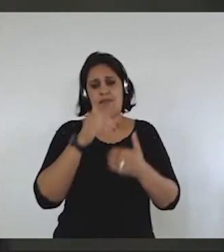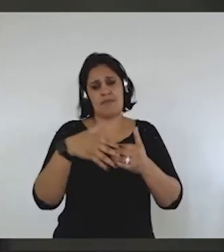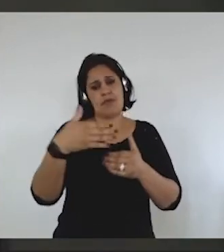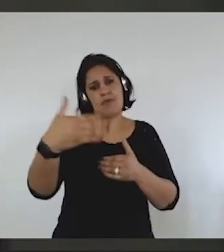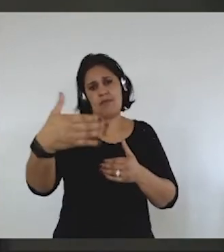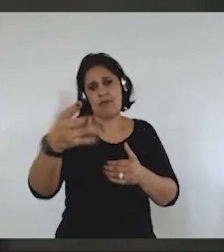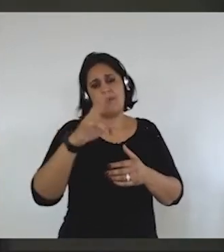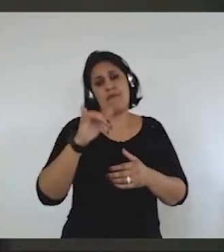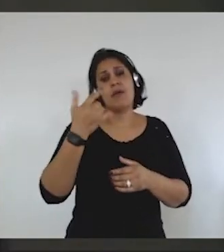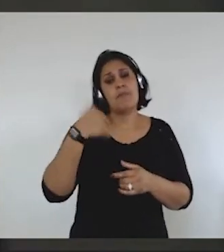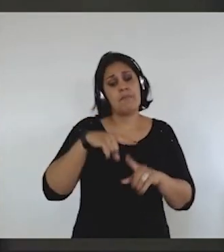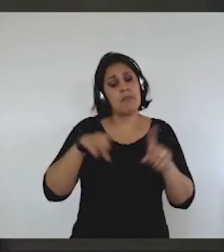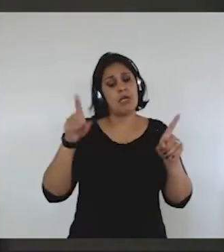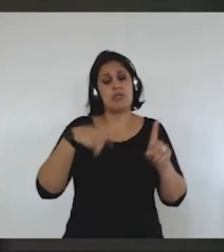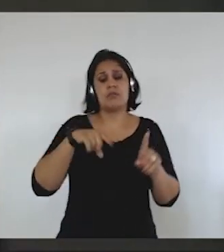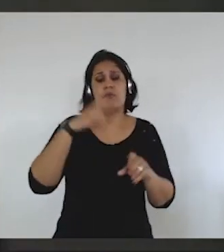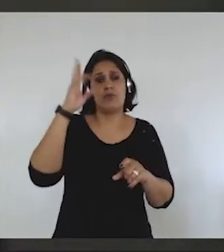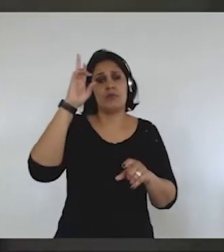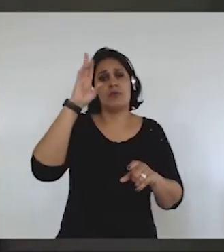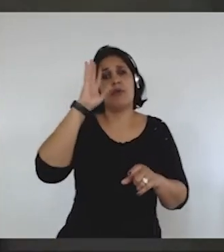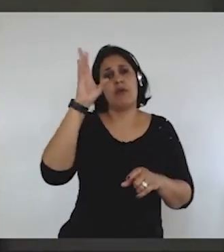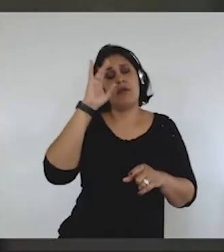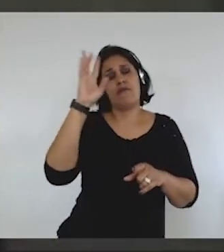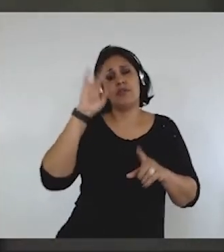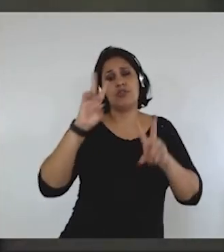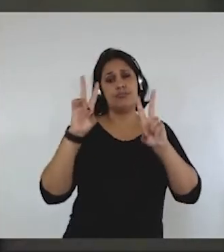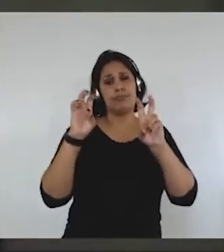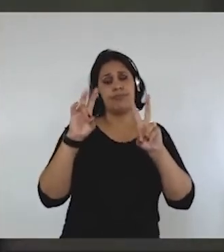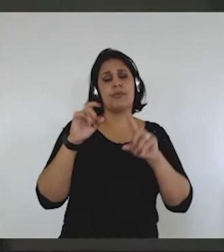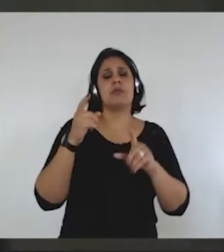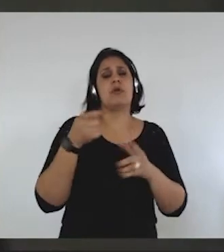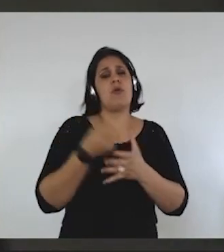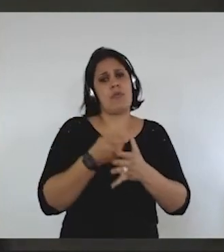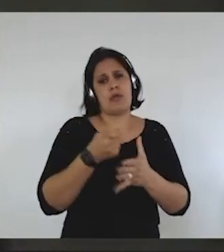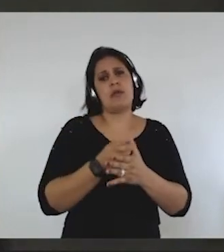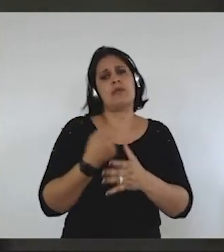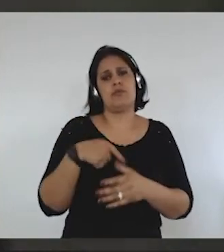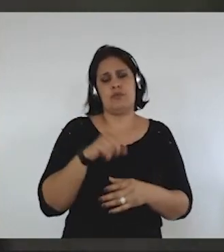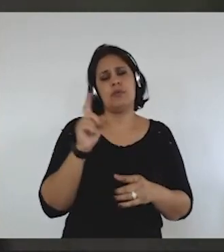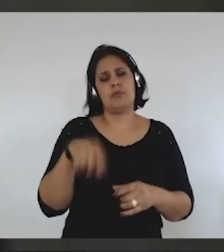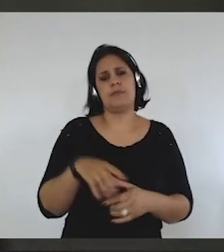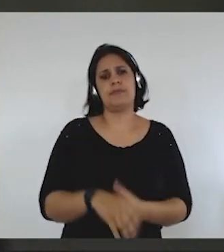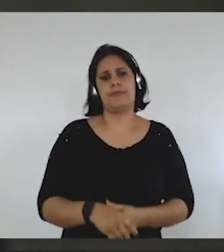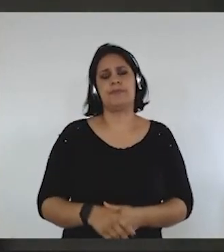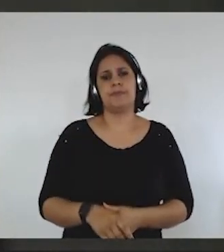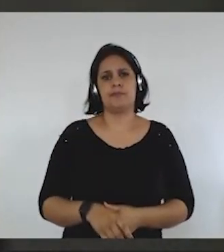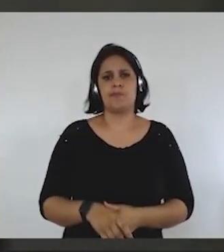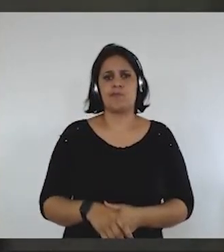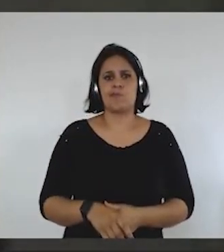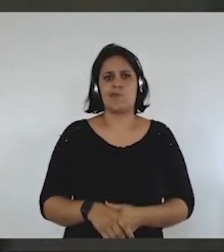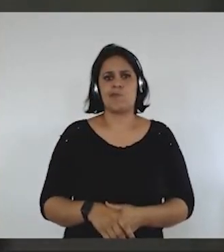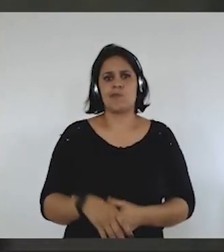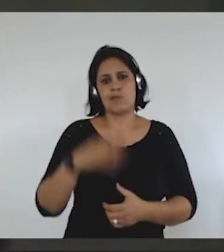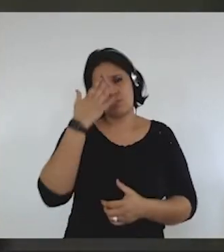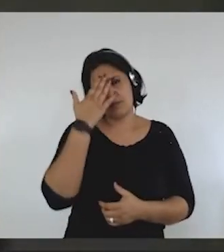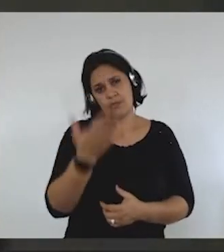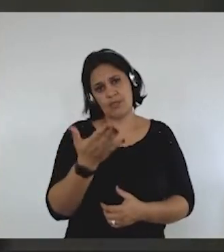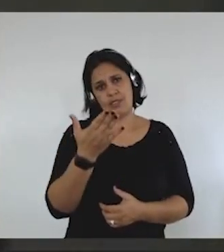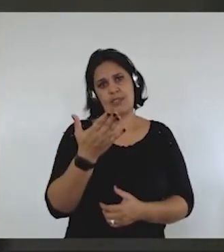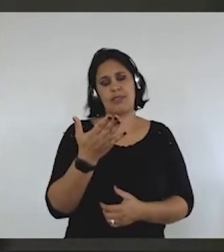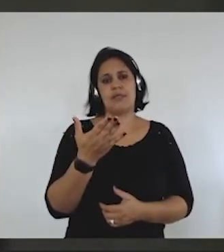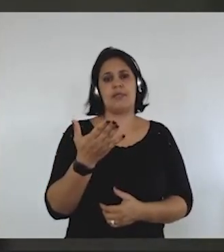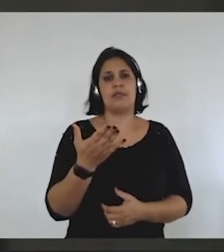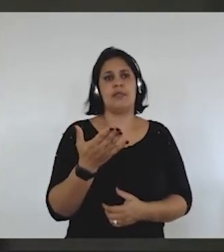obrigação refletir sobre essas questões e trazer à luz esses problemas. Obrigada, professora